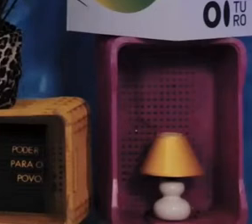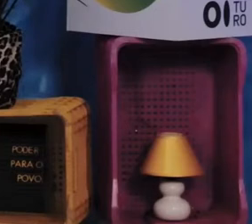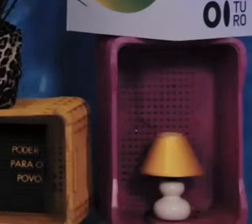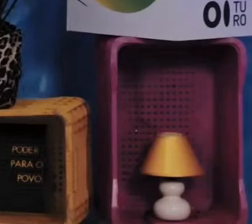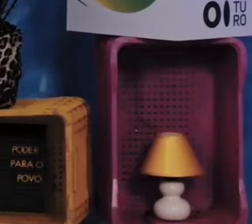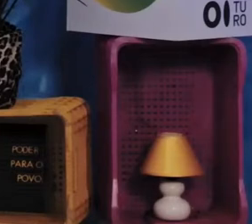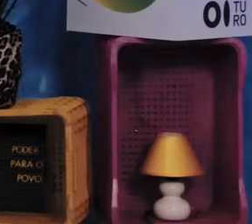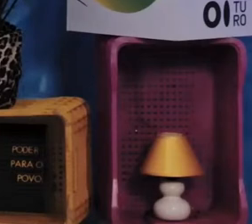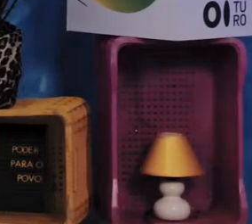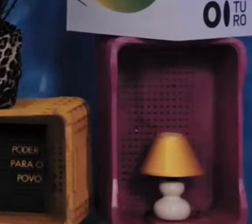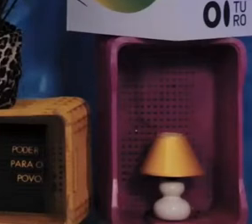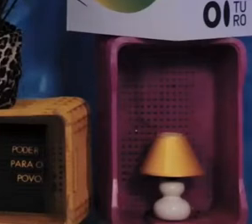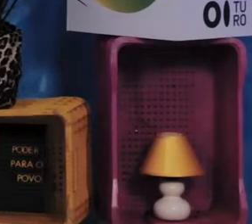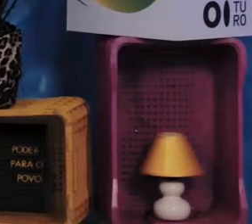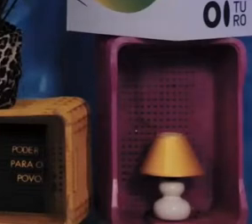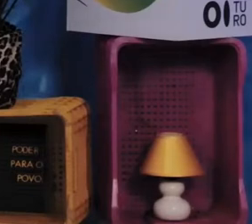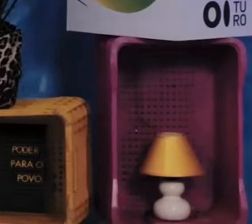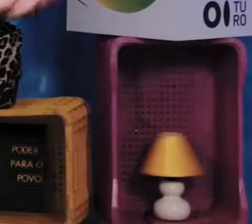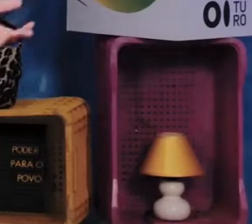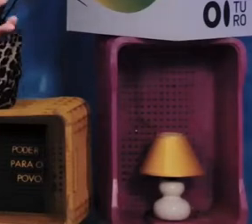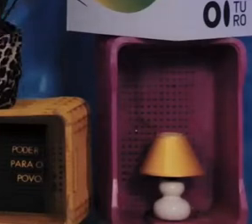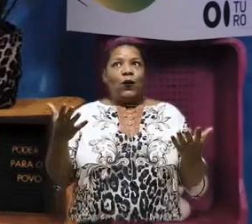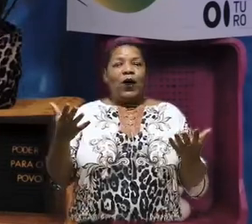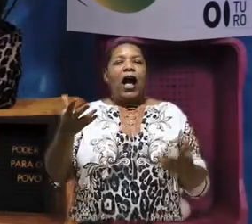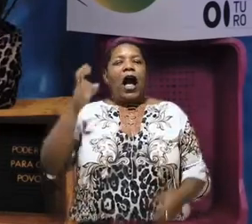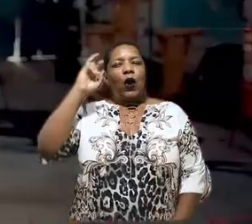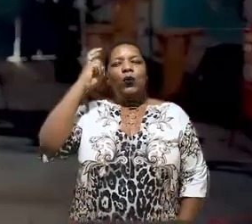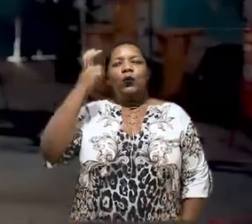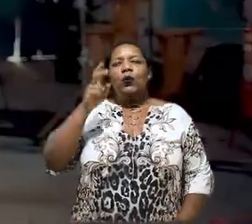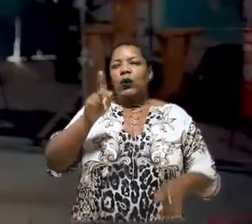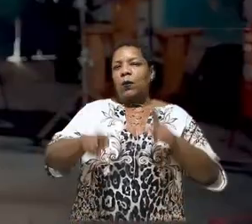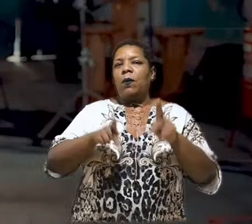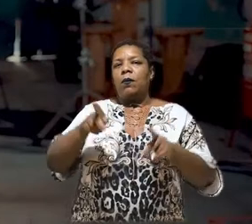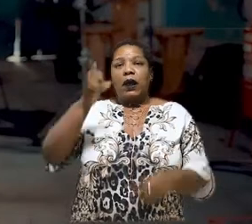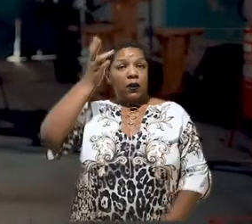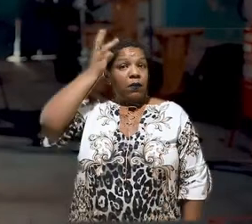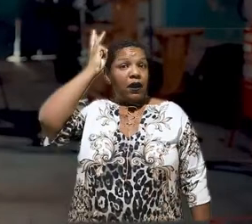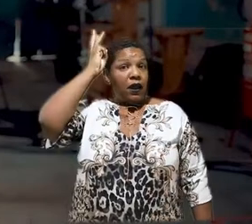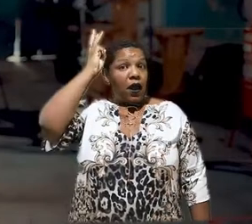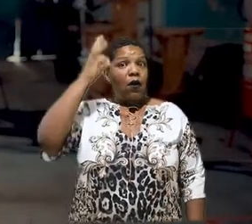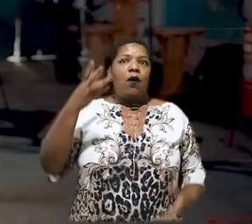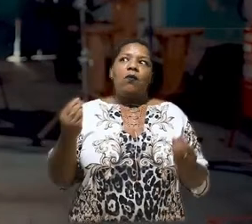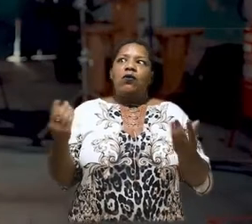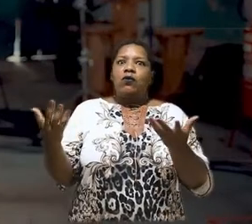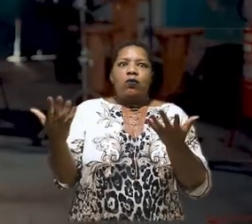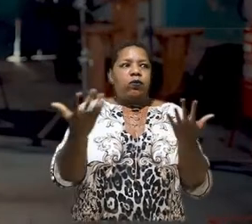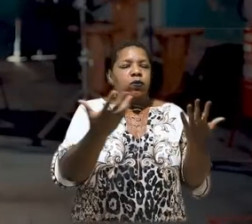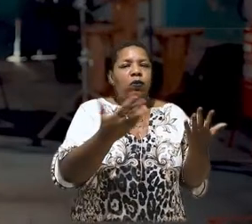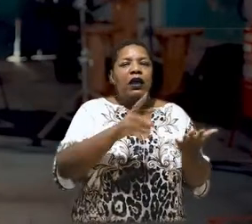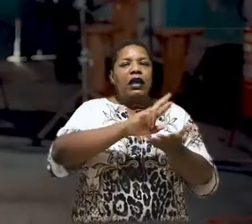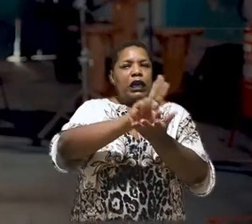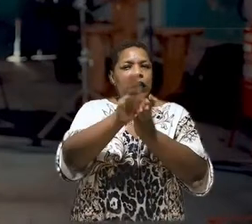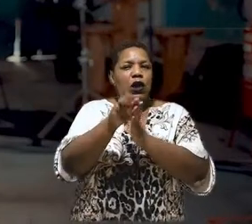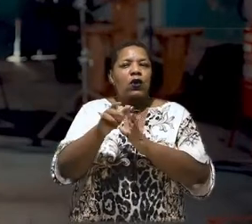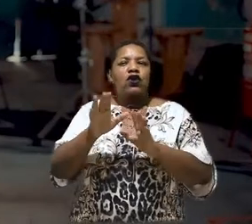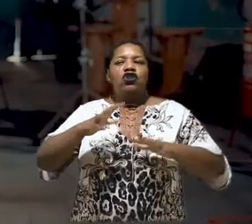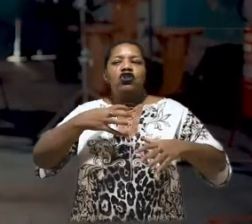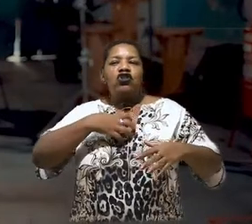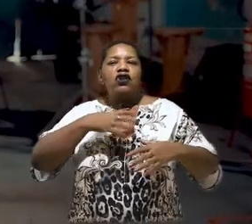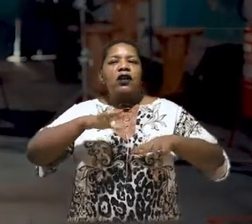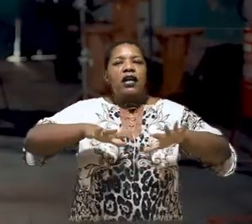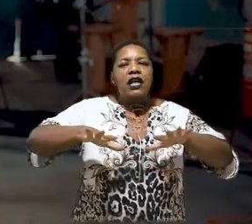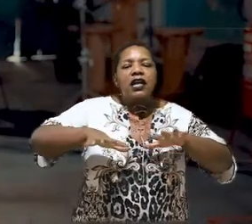popular do Maranhão entre uma nova geração de artistas da cidade que tira popular do Maranhão mundo que a gente tem uma variedade